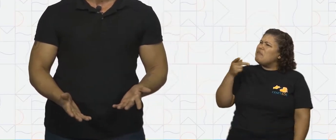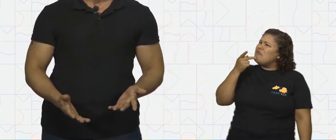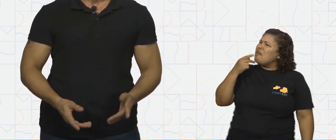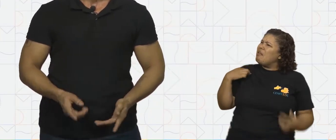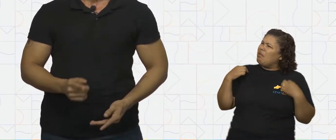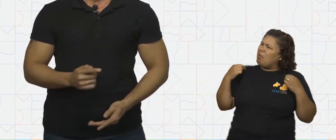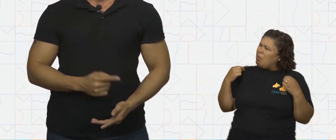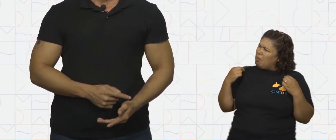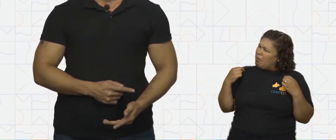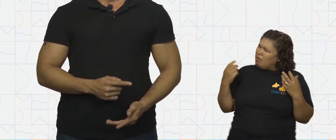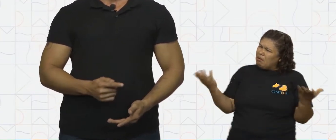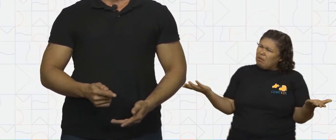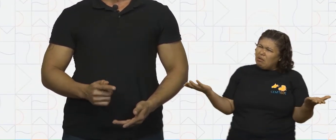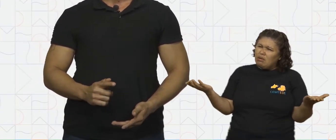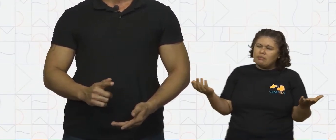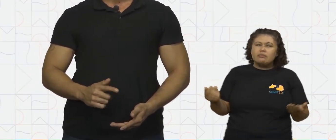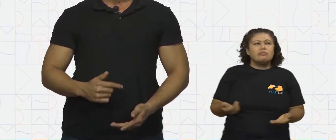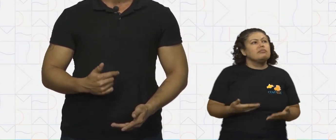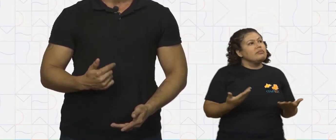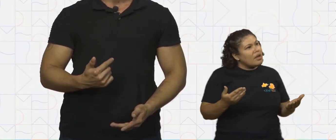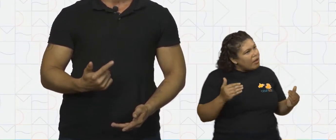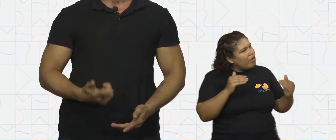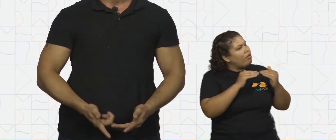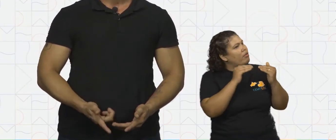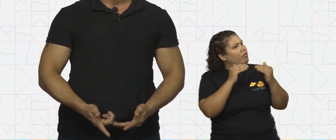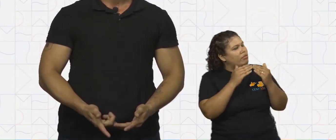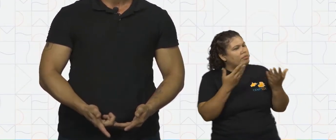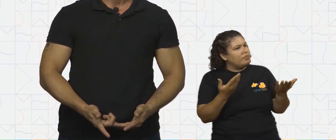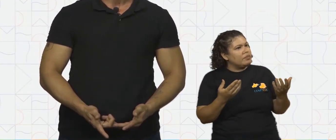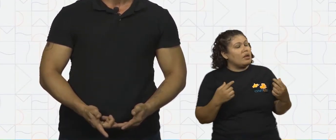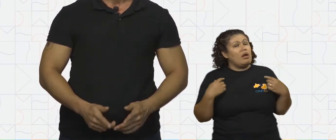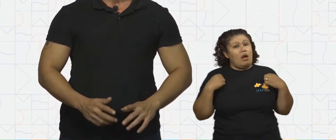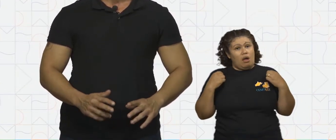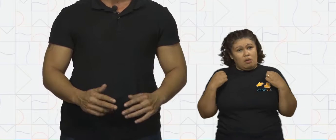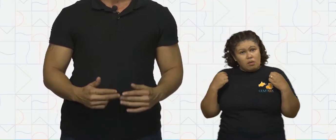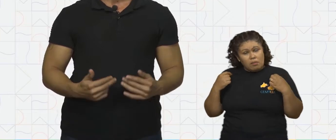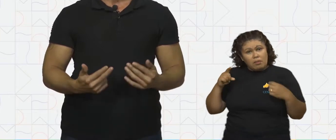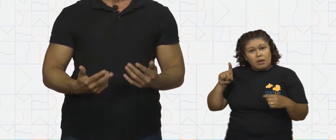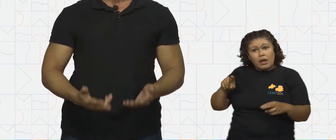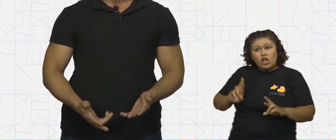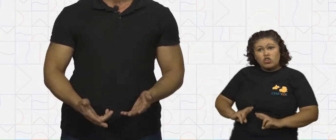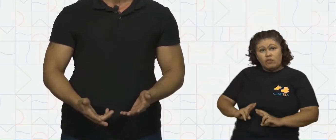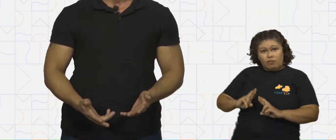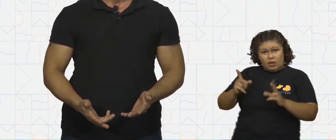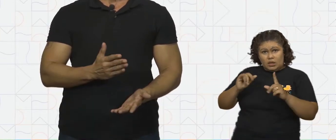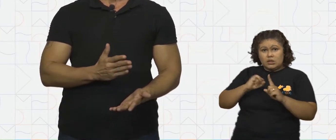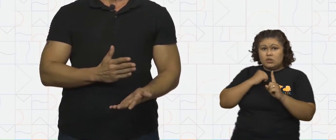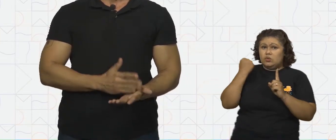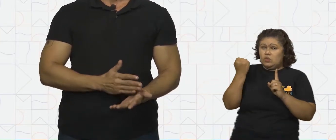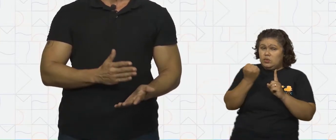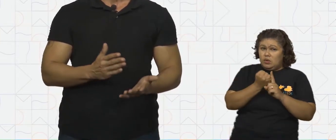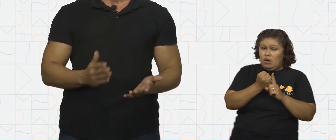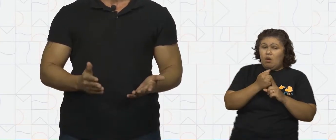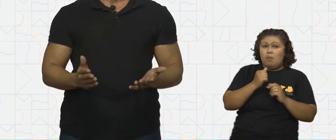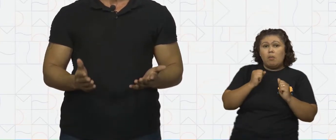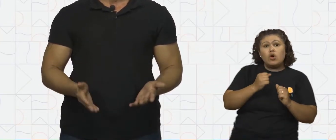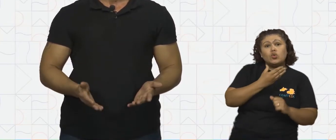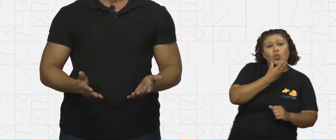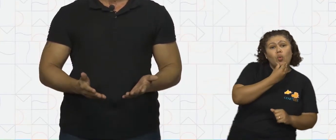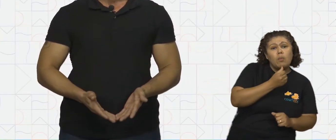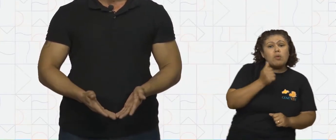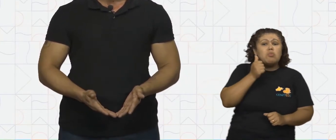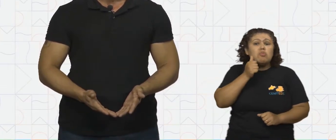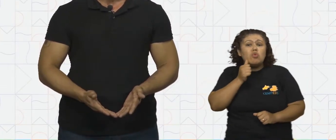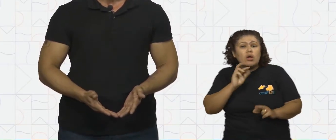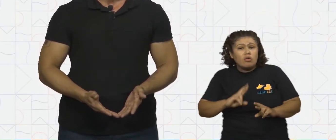tudo a ver. A moda surgiu como um diferenciador social, diferenciador de sexos, pelo aspecto de valorização